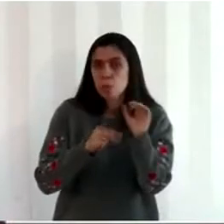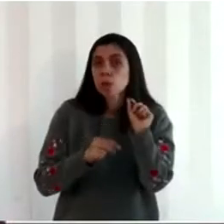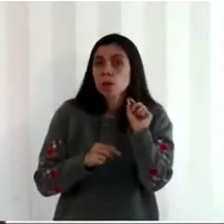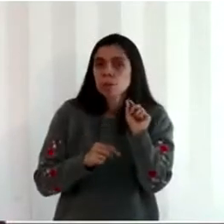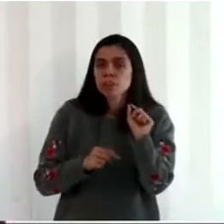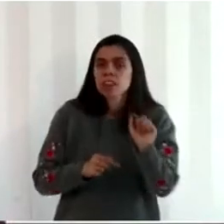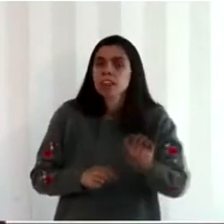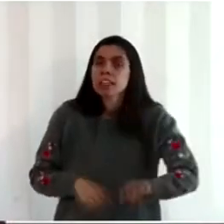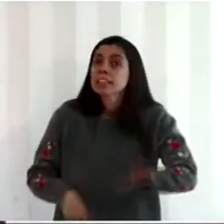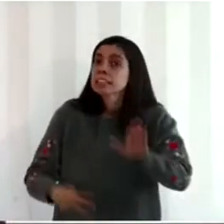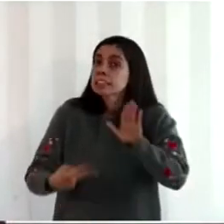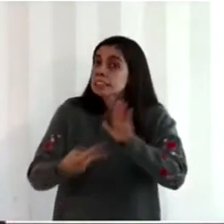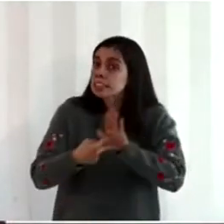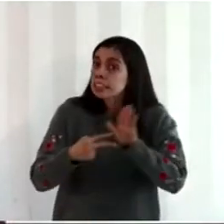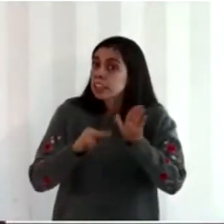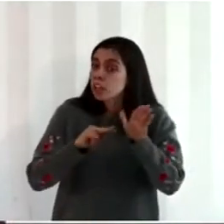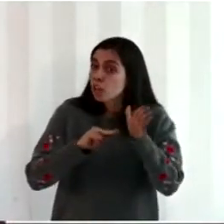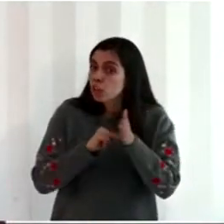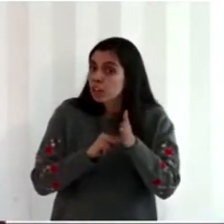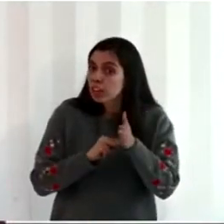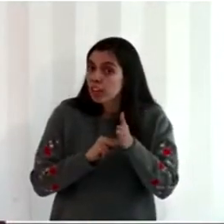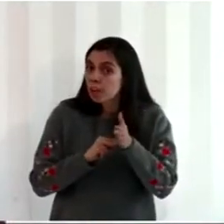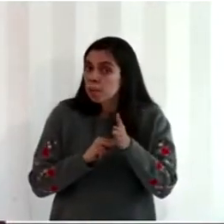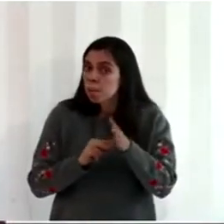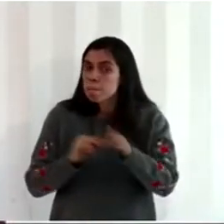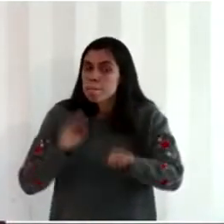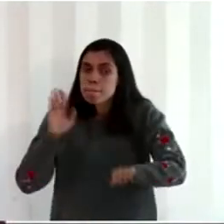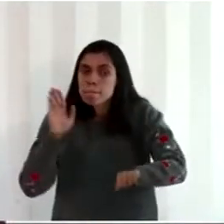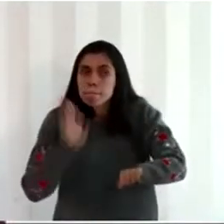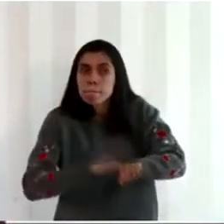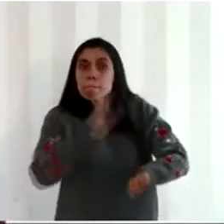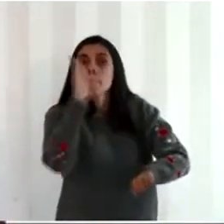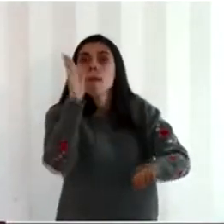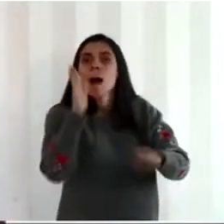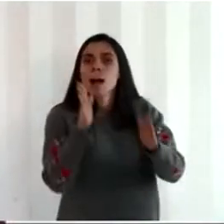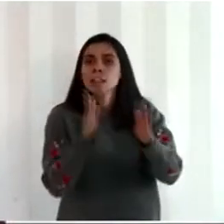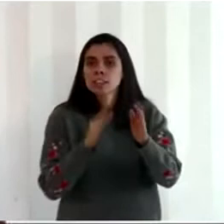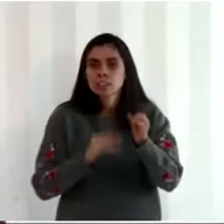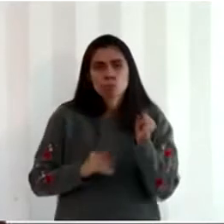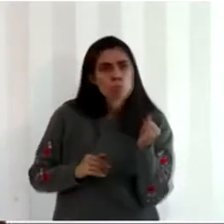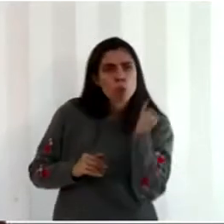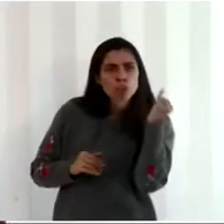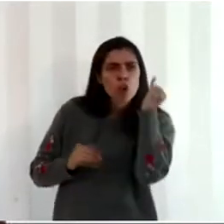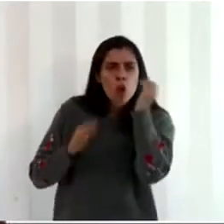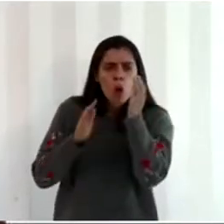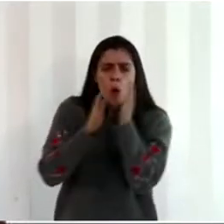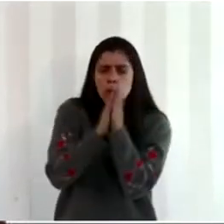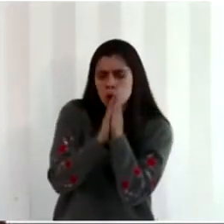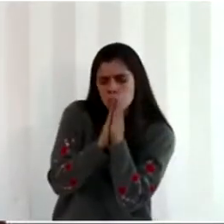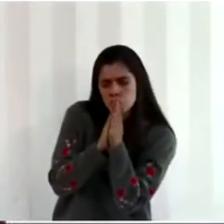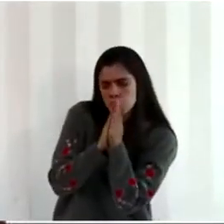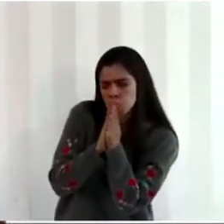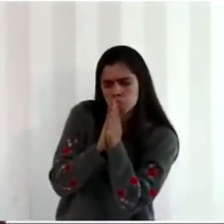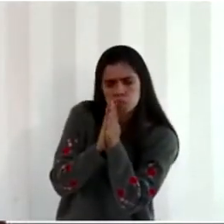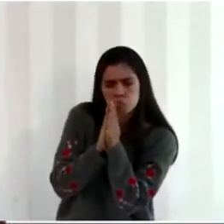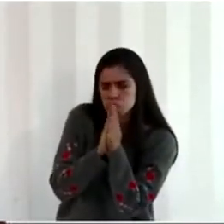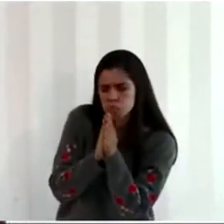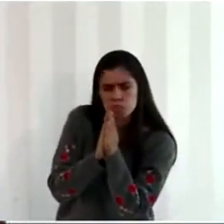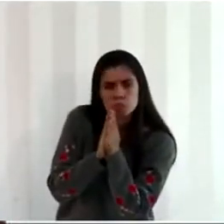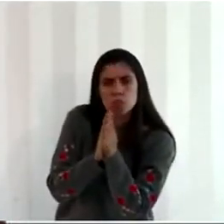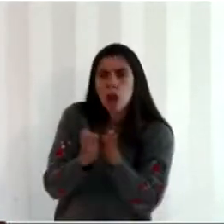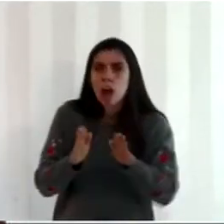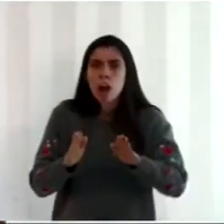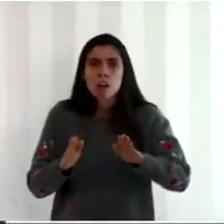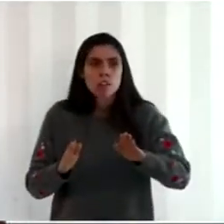sem santidade, ninguém verá o Senhor, diz o escritor aos Hebreus. Ninguém, irmãos, não tem exceção. Os